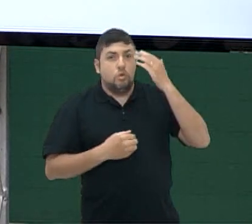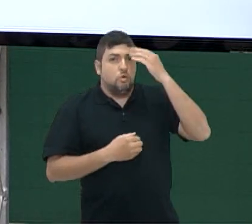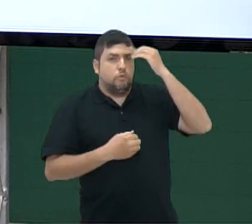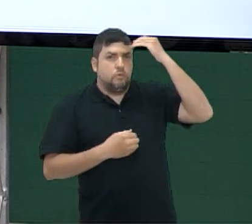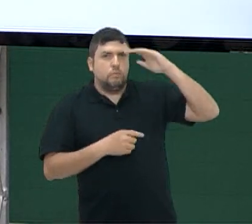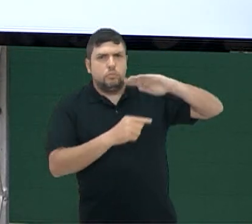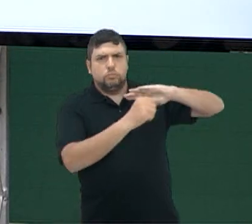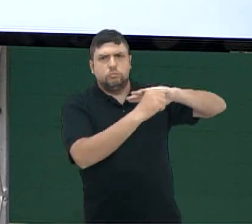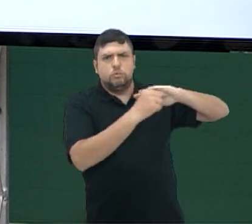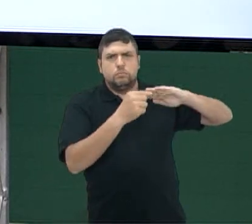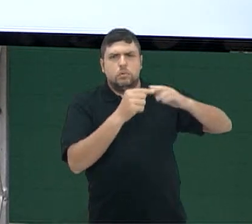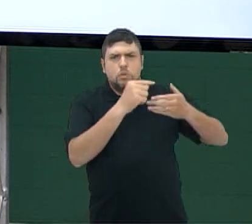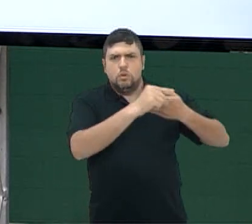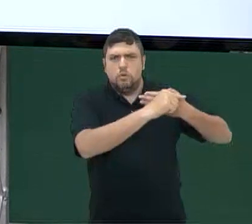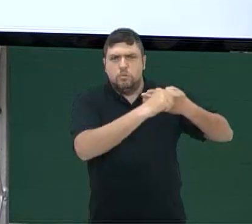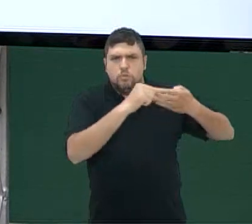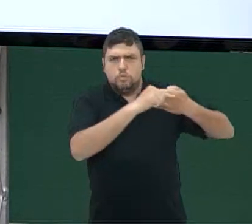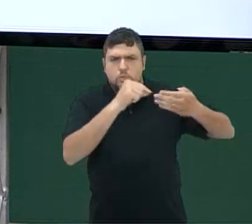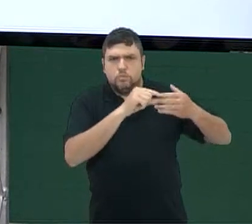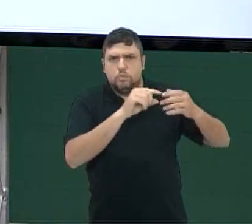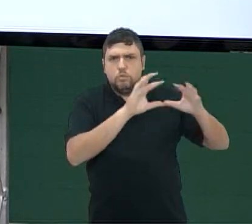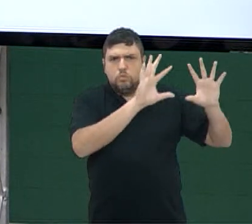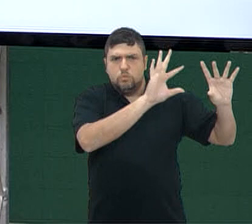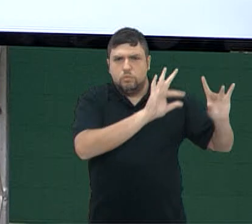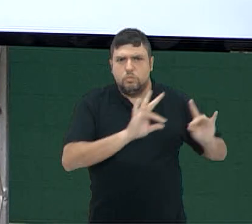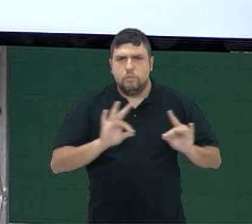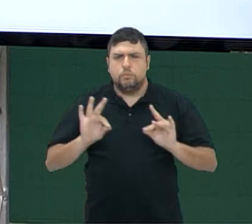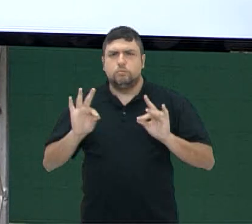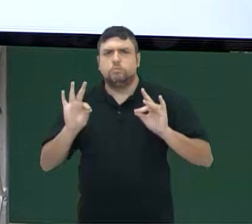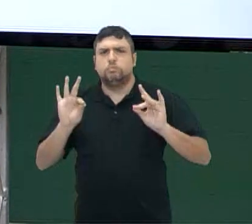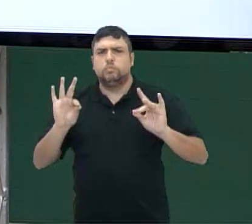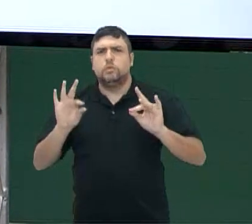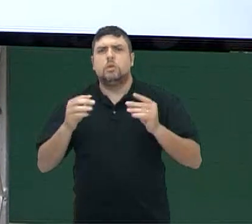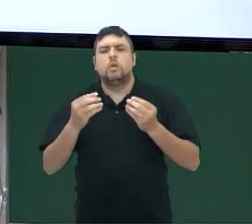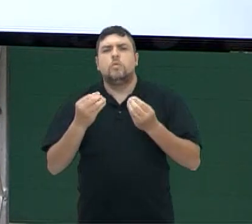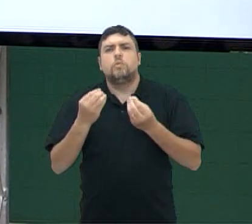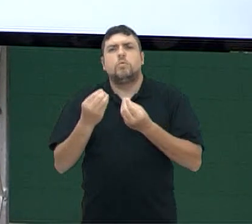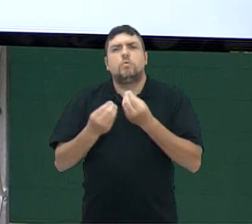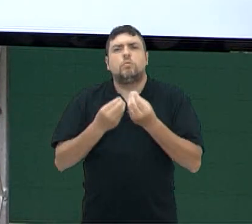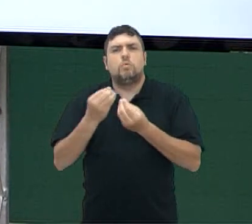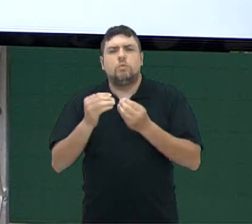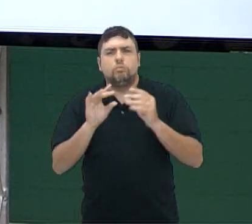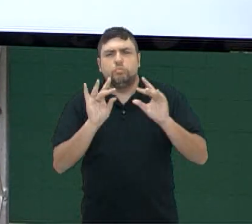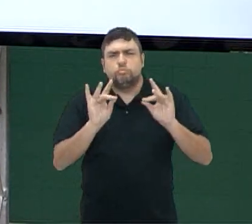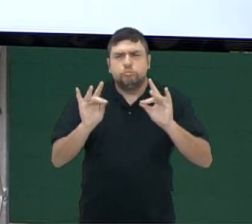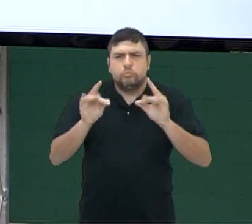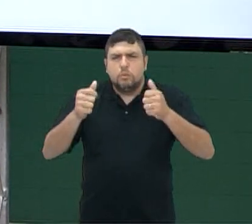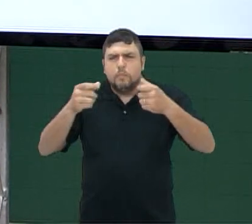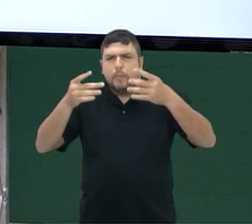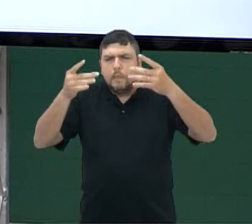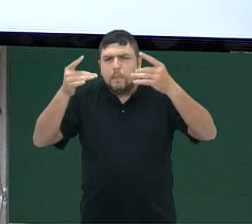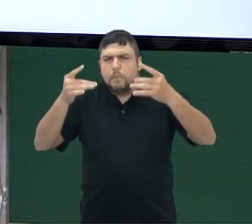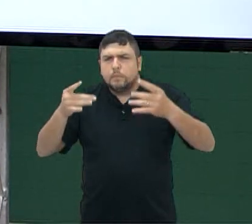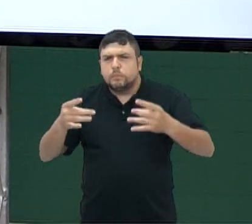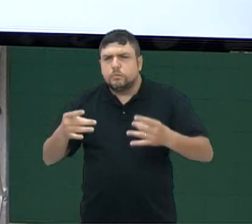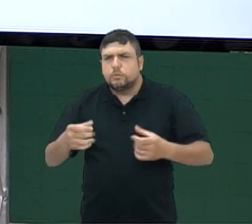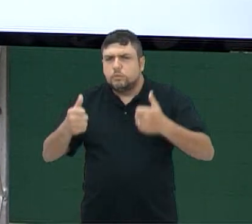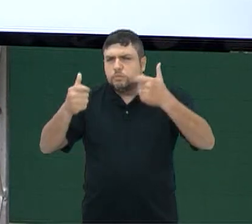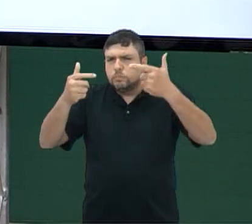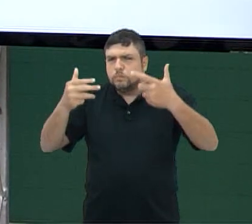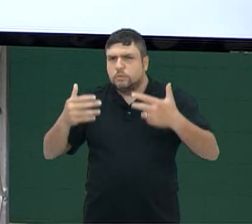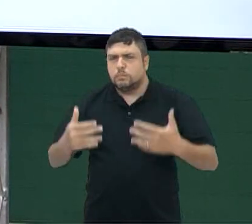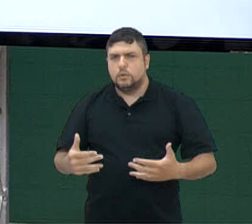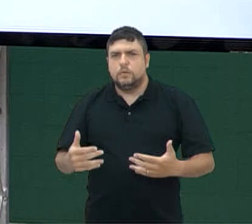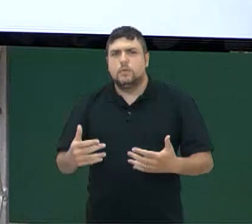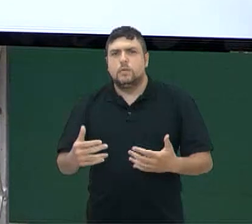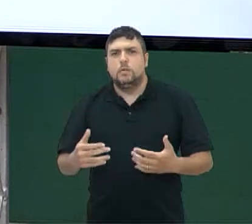naquele assunto, naquele tema, para ratificar, para fortalecer aquilo que você está propondo, né? Então você está dizendo uma ideia, aí não